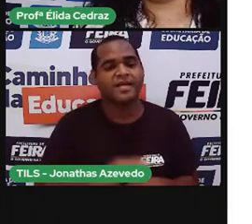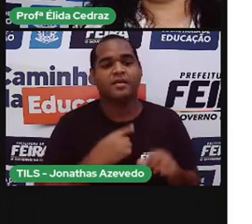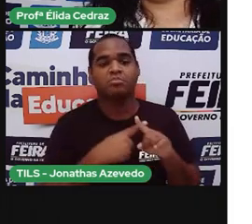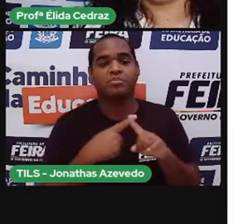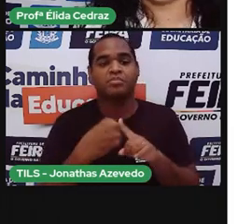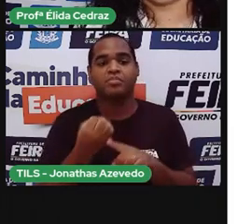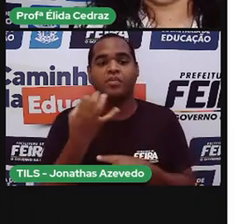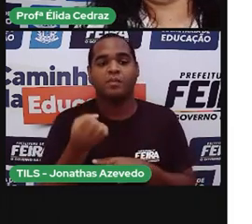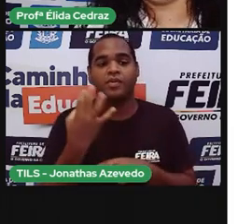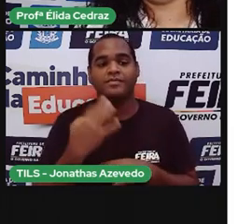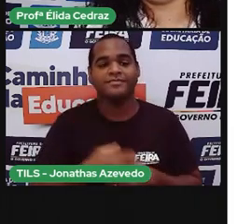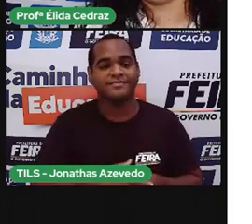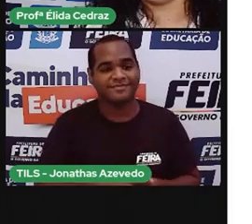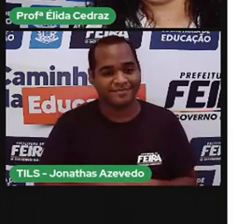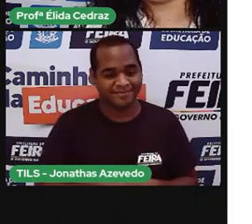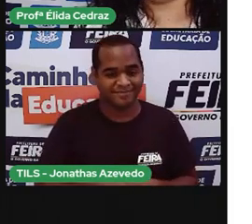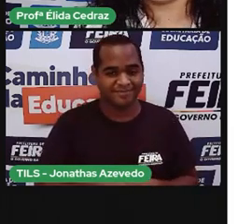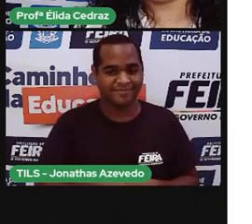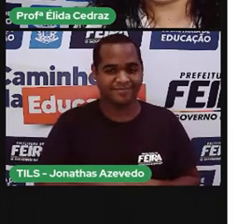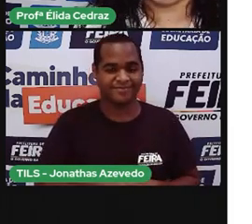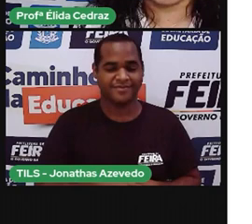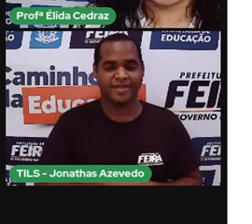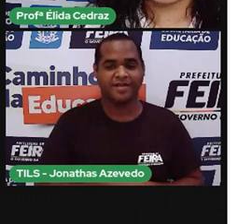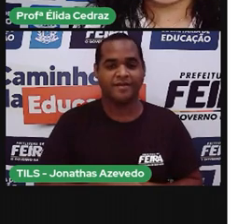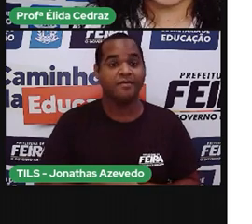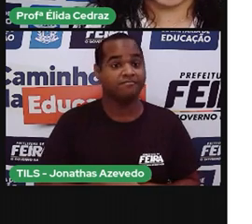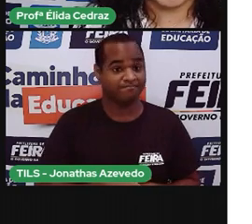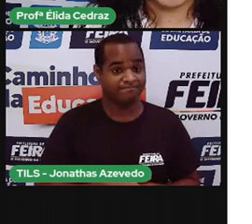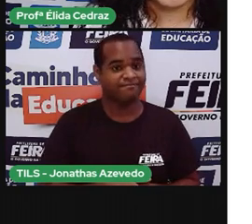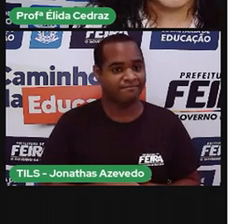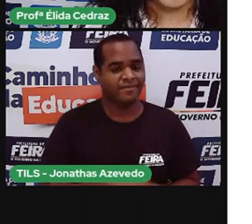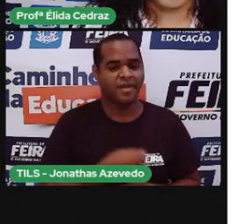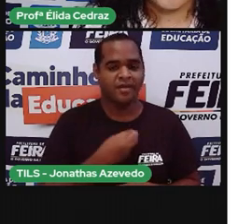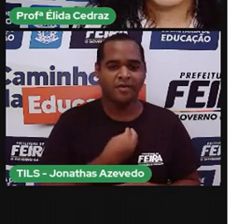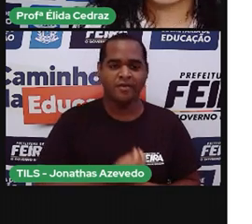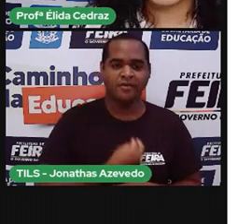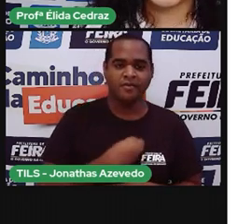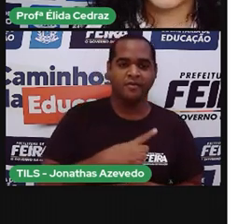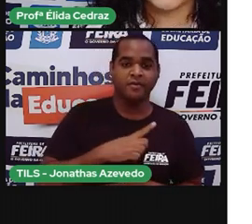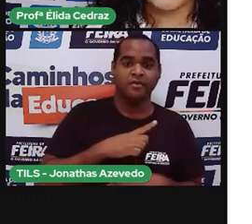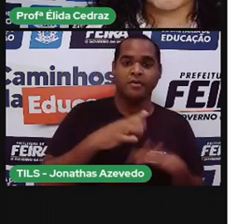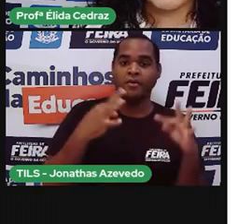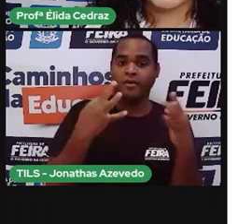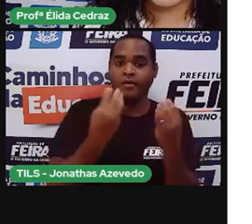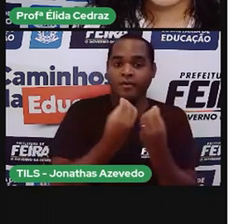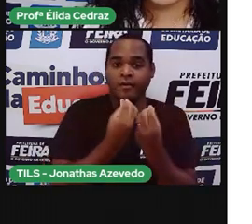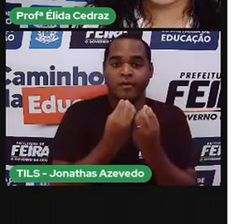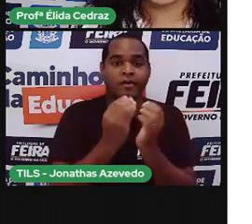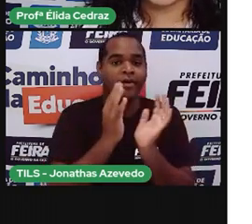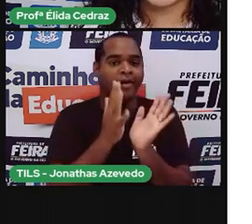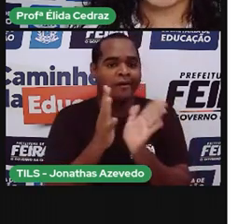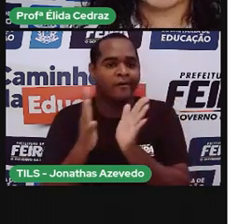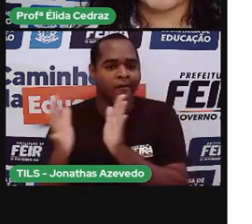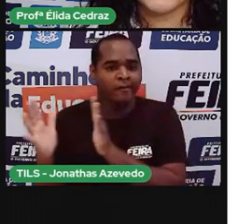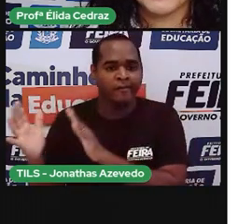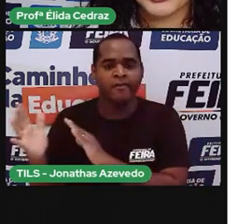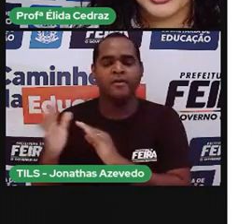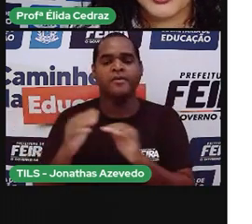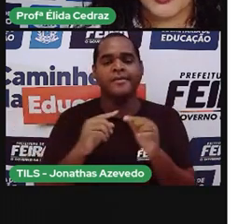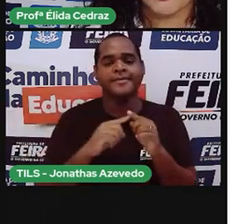xizinhos vocês marcaram em todo esse mês? Olha só. Quase todo preenchido. Hoje